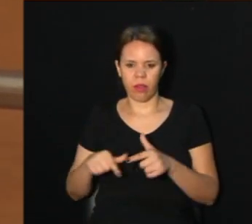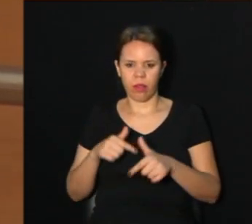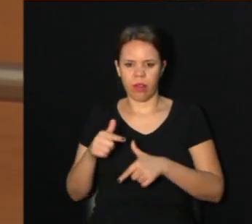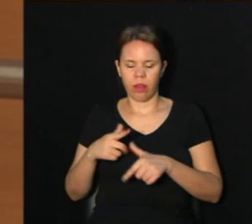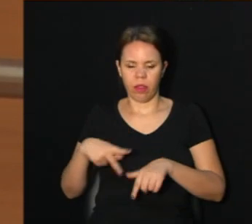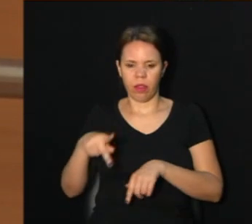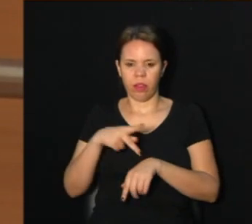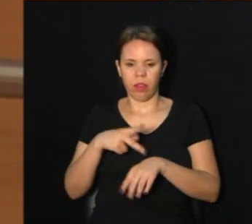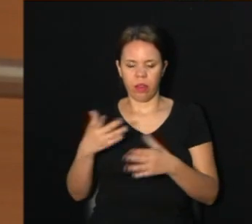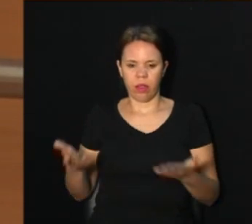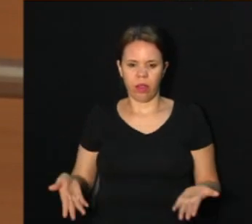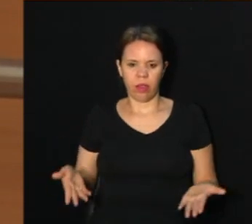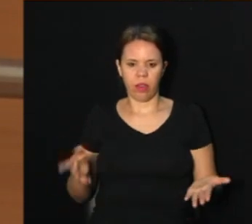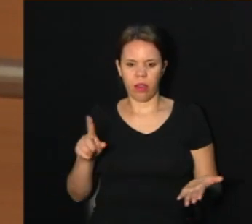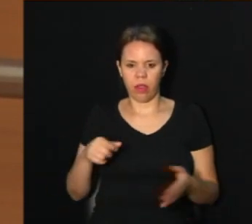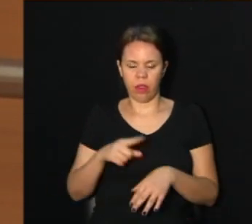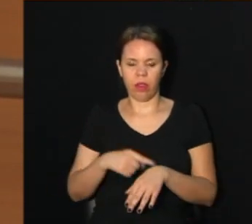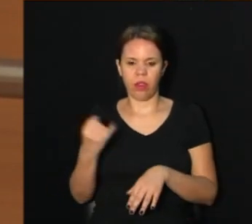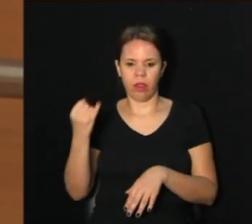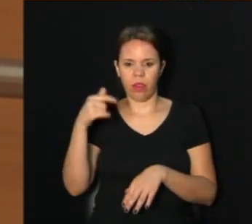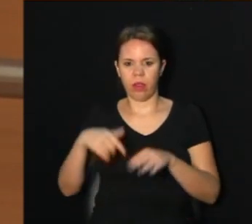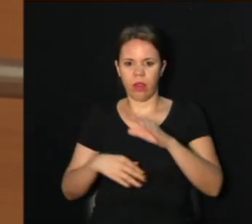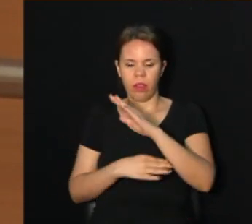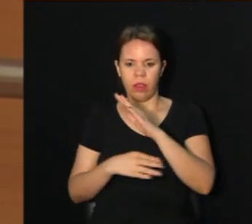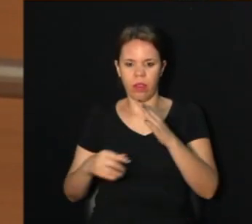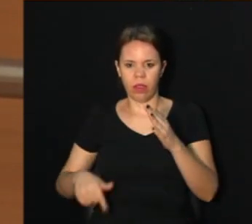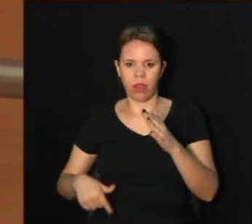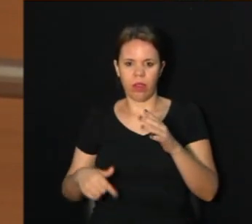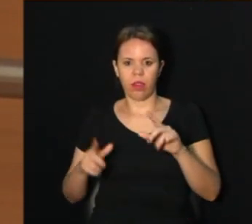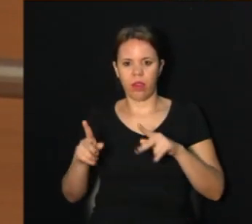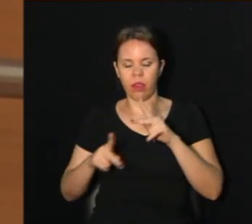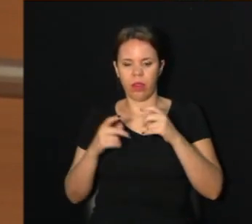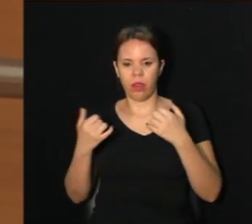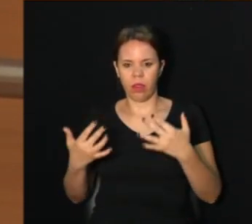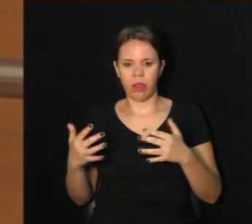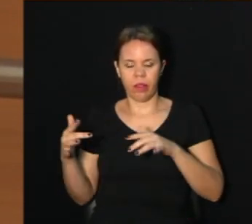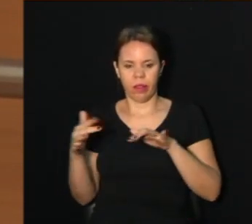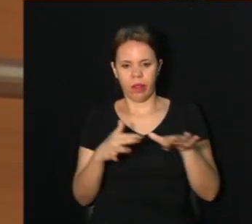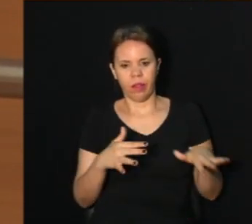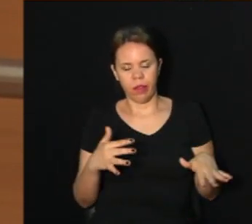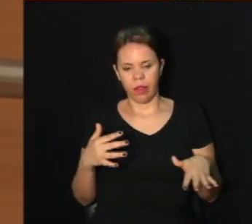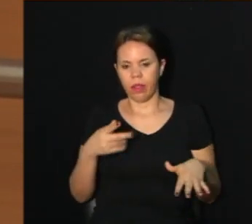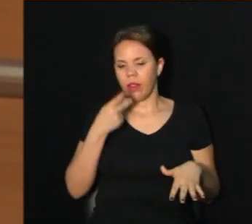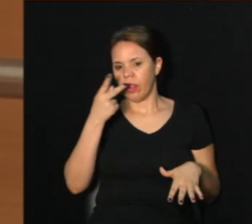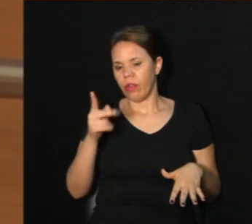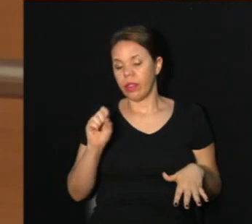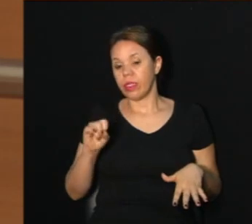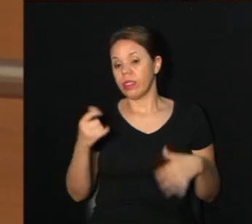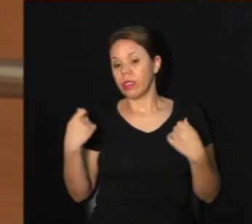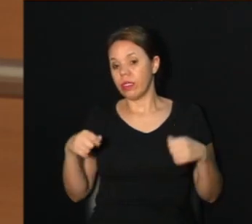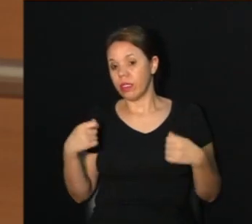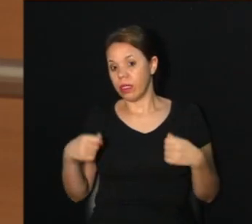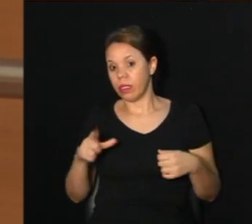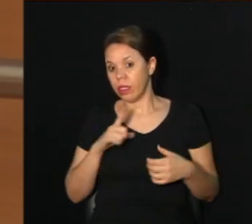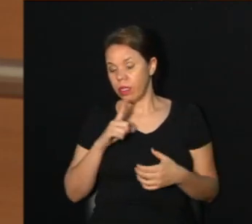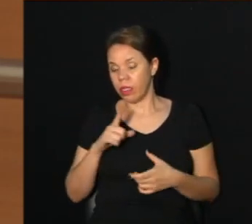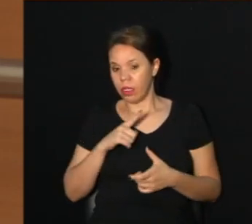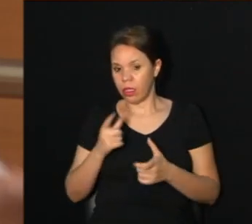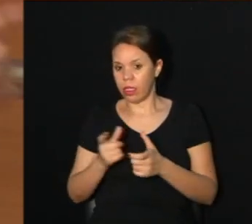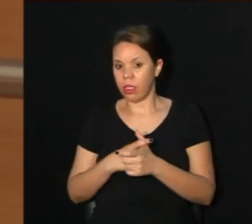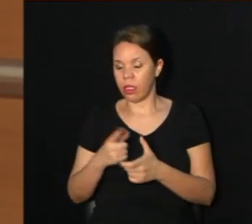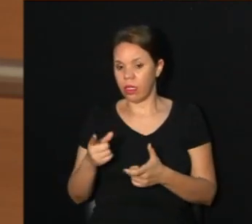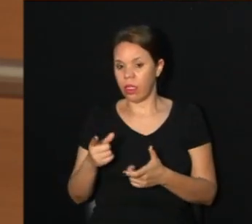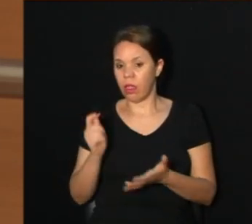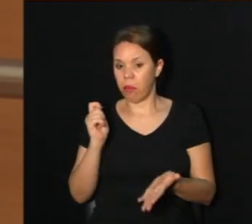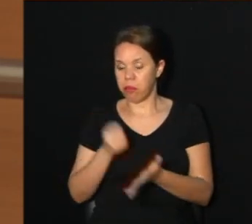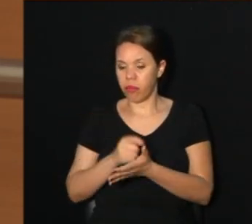país. Então, esse é um momento importante para a nossa Câmara, que é a Casa do Povo, de dizer se é necessária essa despesa, aí